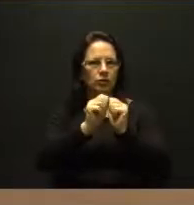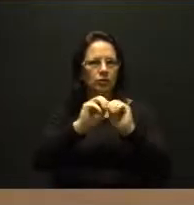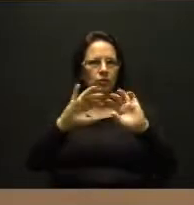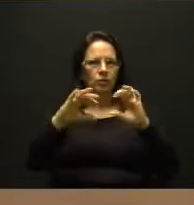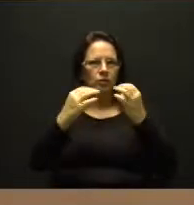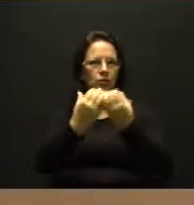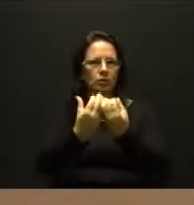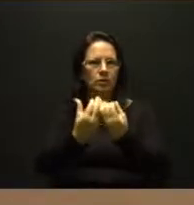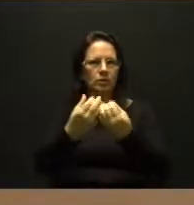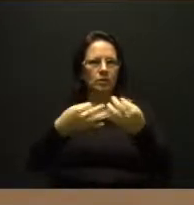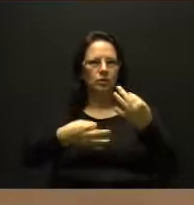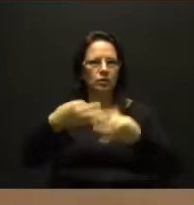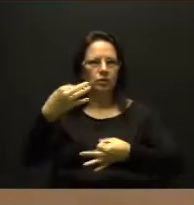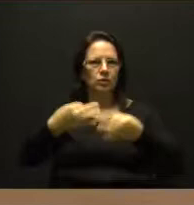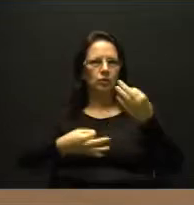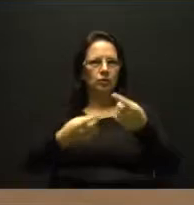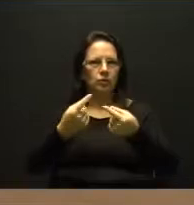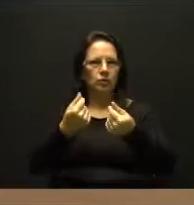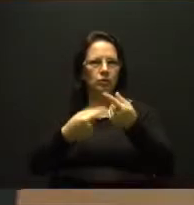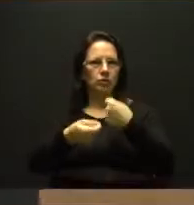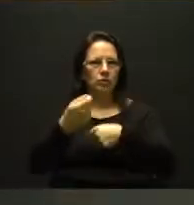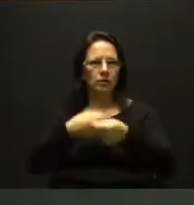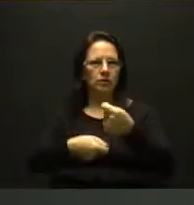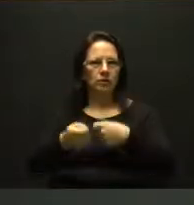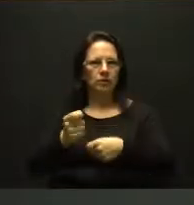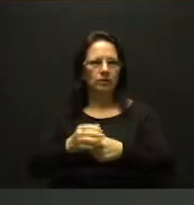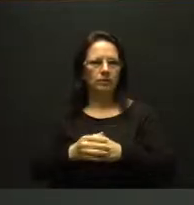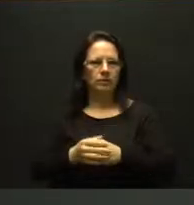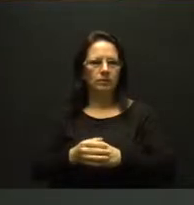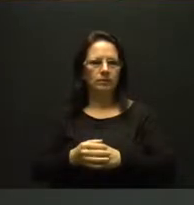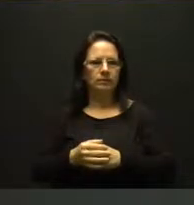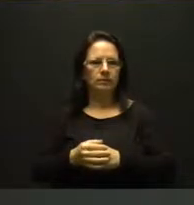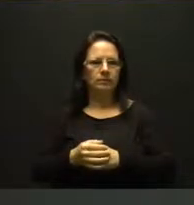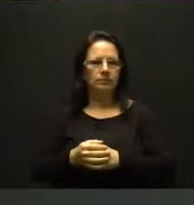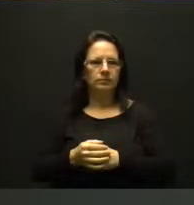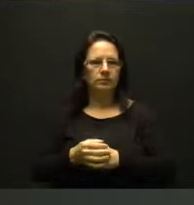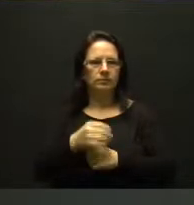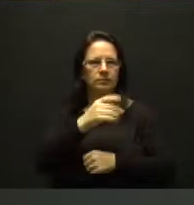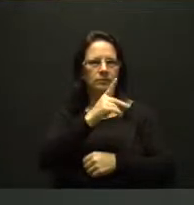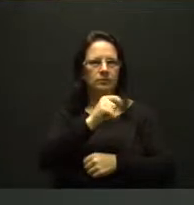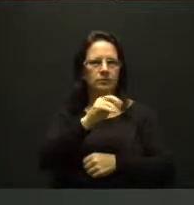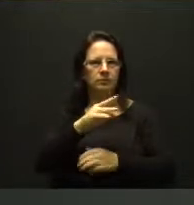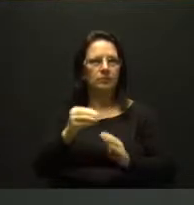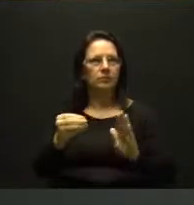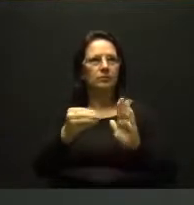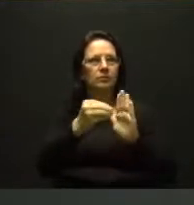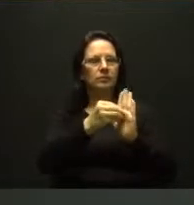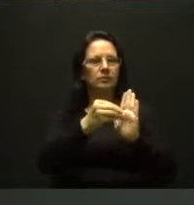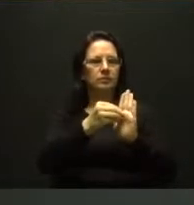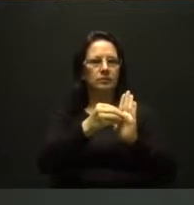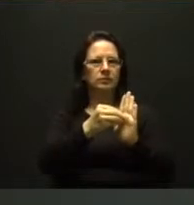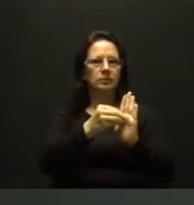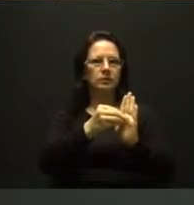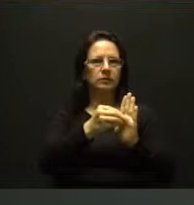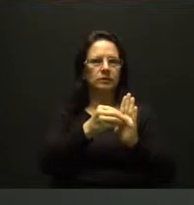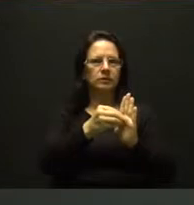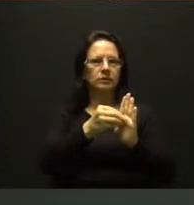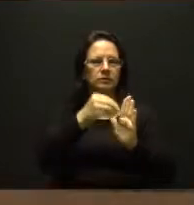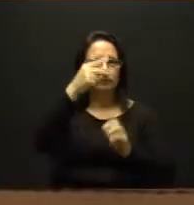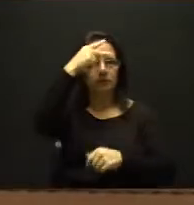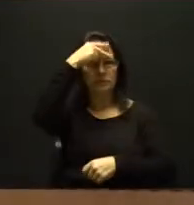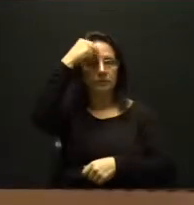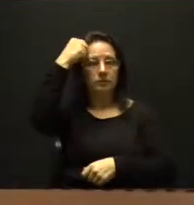conjunto com as comissões de justiça e redação de finanças orçamentos parecer em conjunto é de autoria do